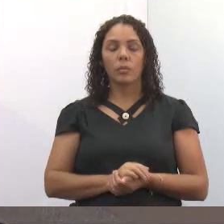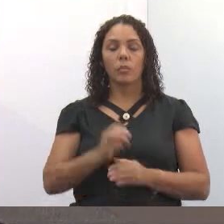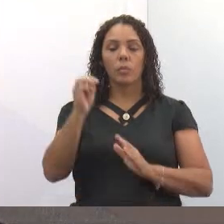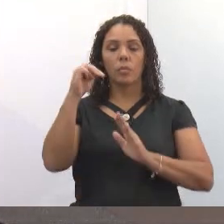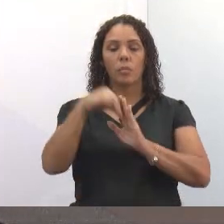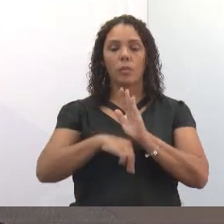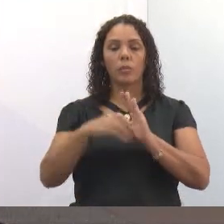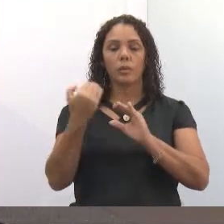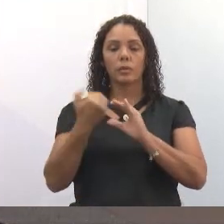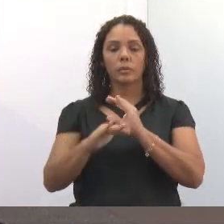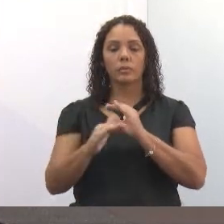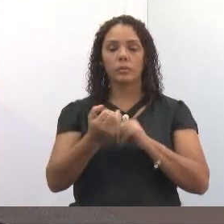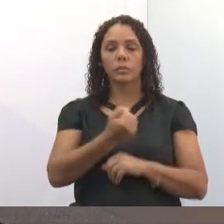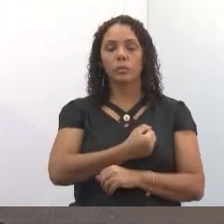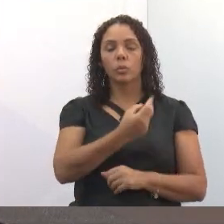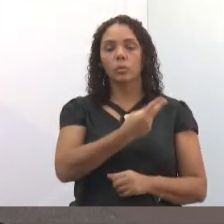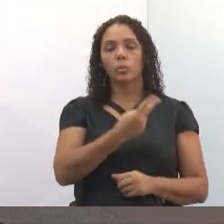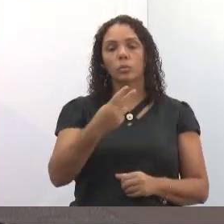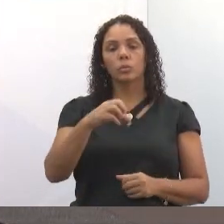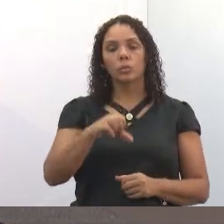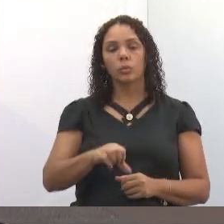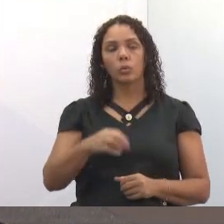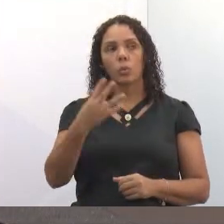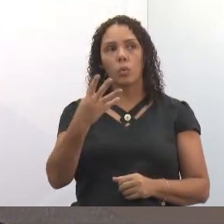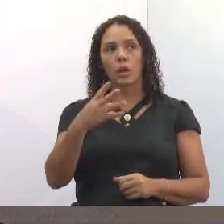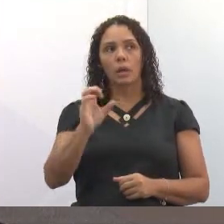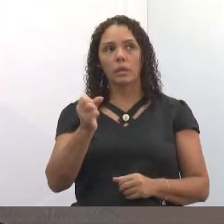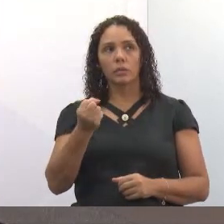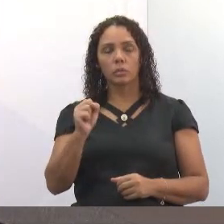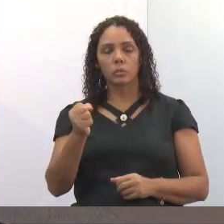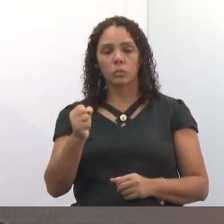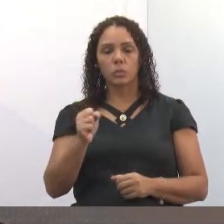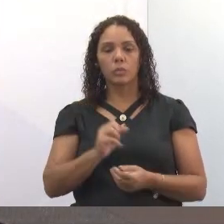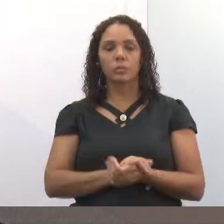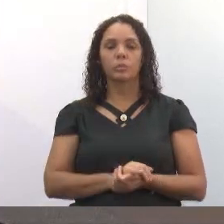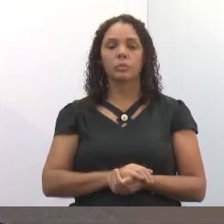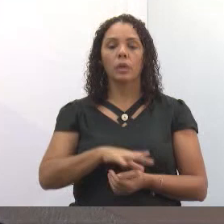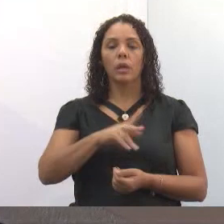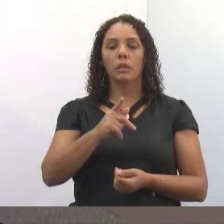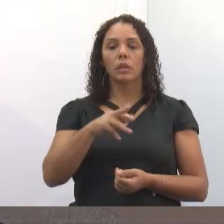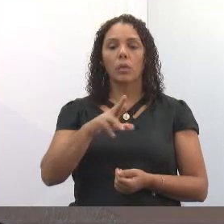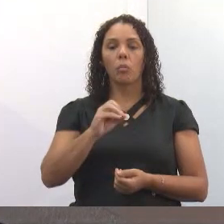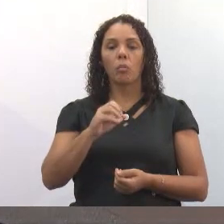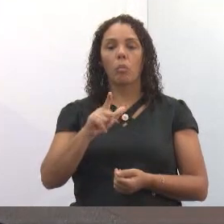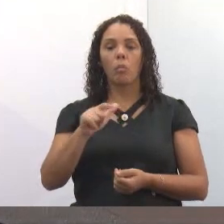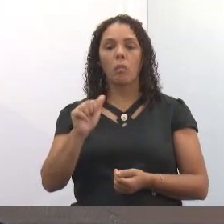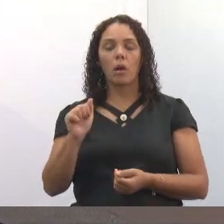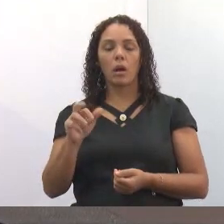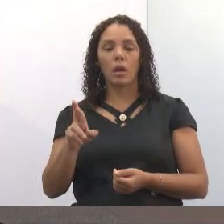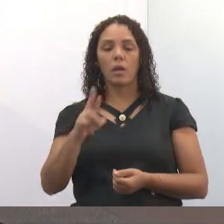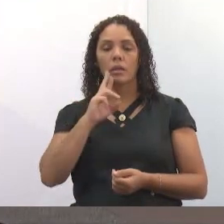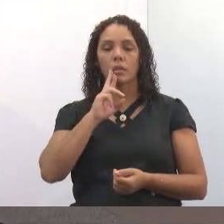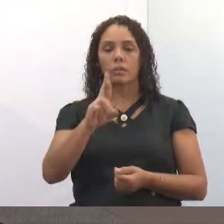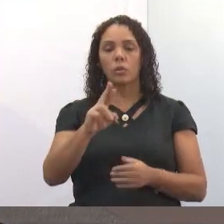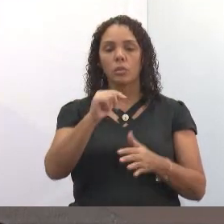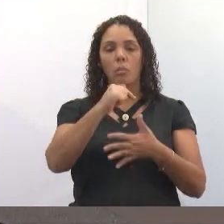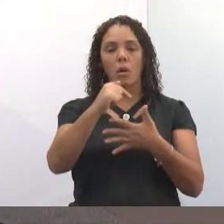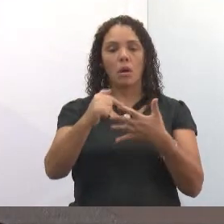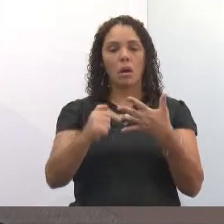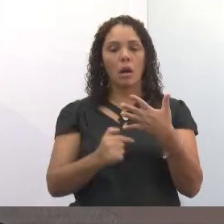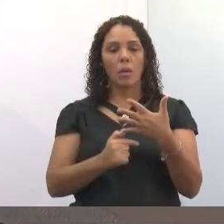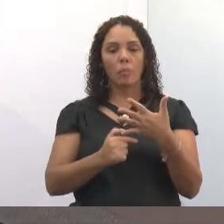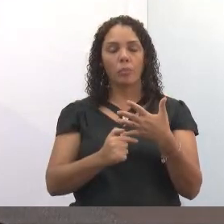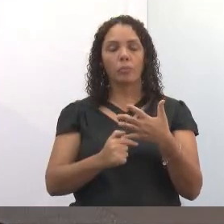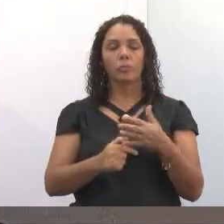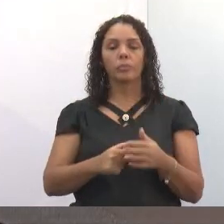memorando 2248, expedido pela Fundação Prolar, a fim de responder os questionamentos apresentados. Prefeito